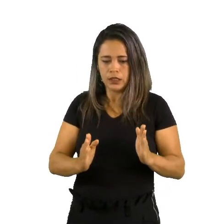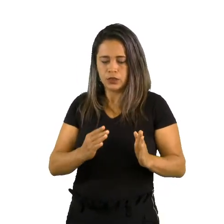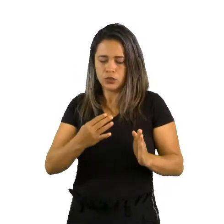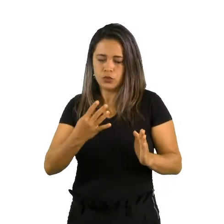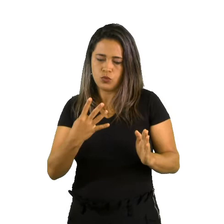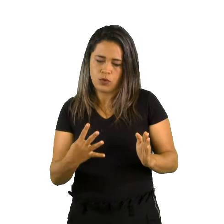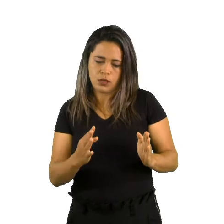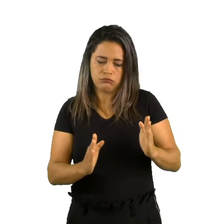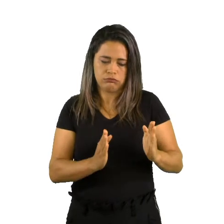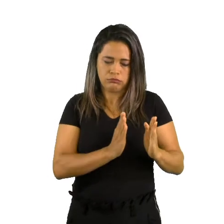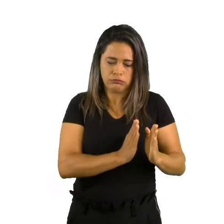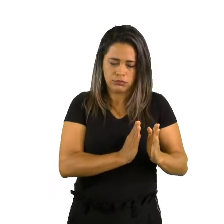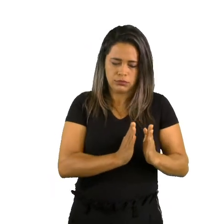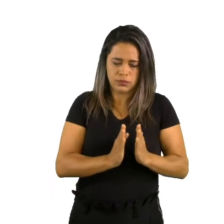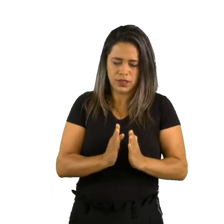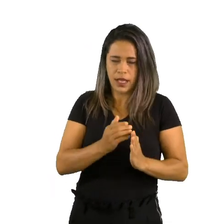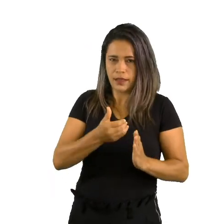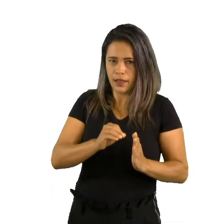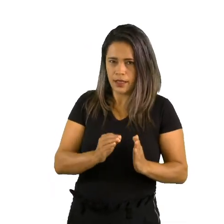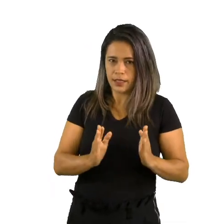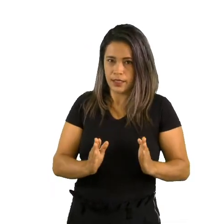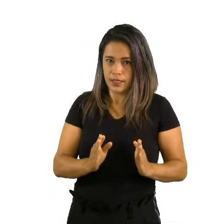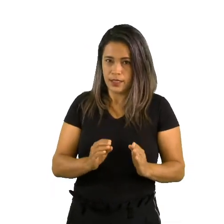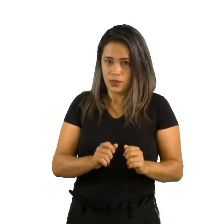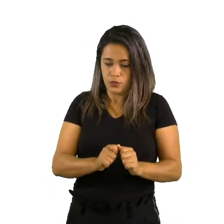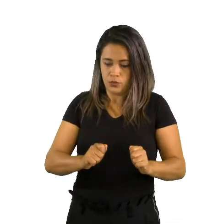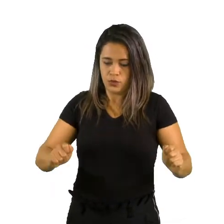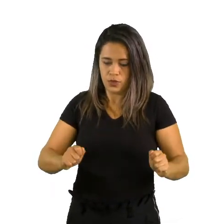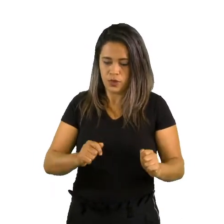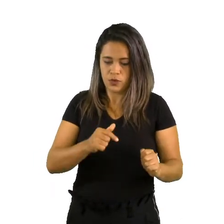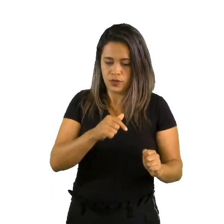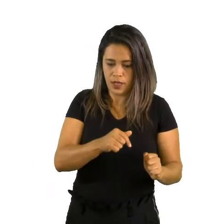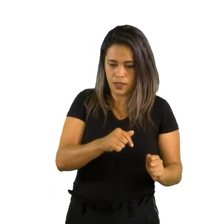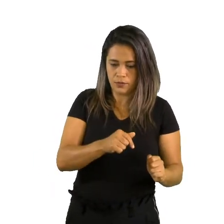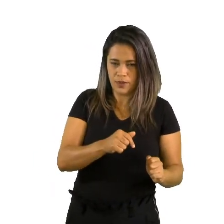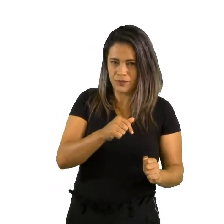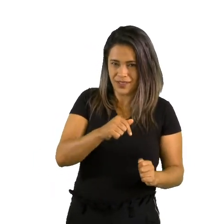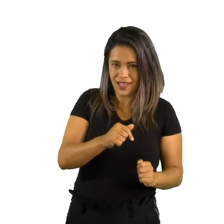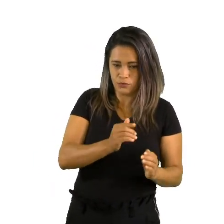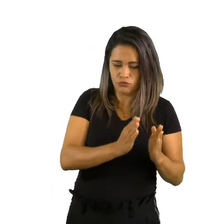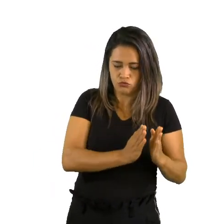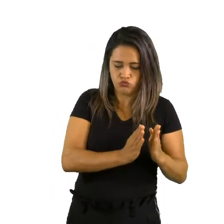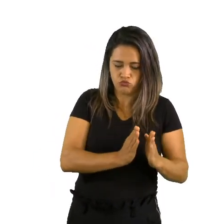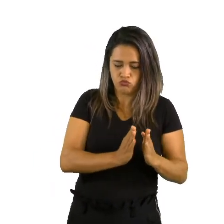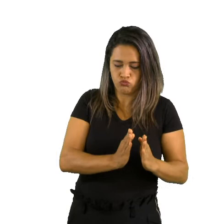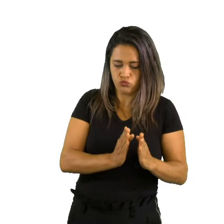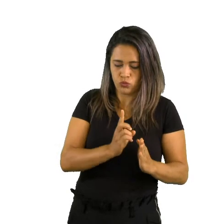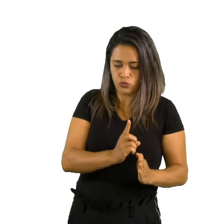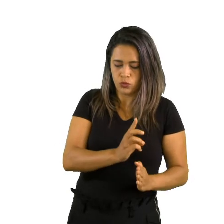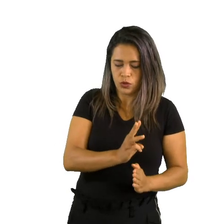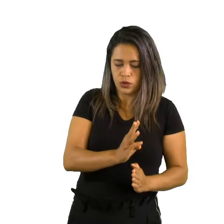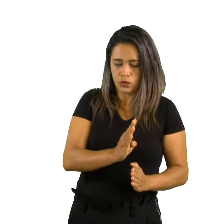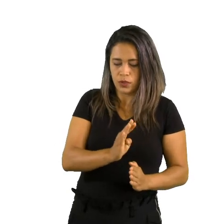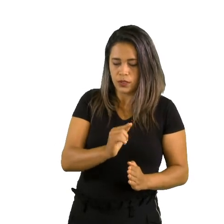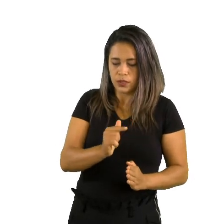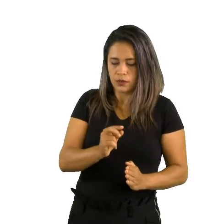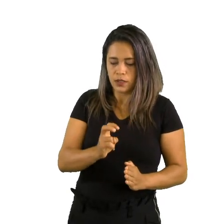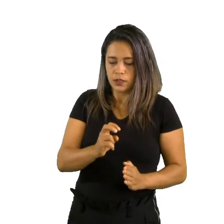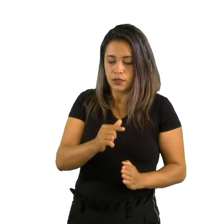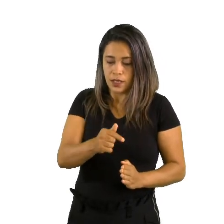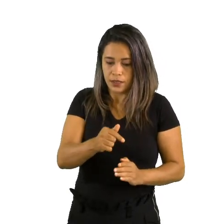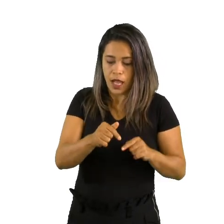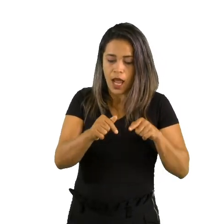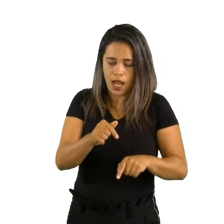Então, se eu puxar lá, o 7 vai ser o sétimo pedacinho. Eu conto lá, ó. 1, 2, 3, 4, 5, 6, 7. Pronto, parei